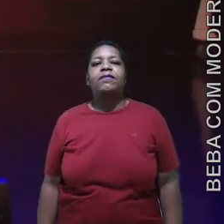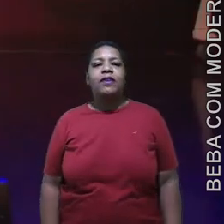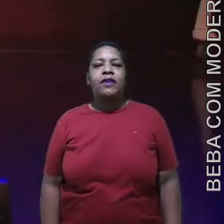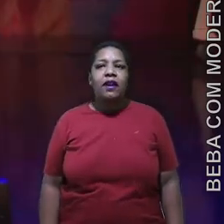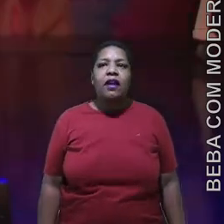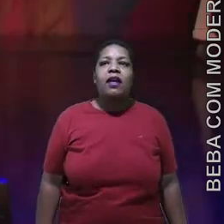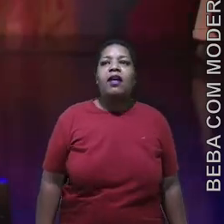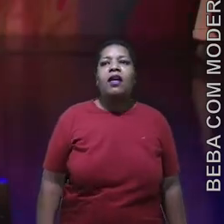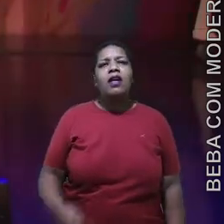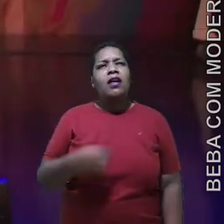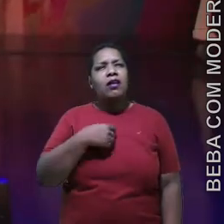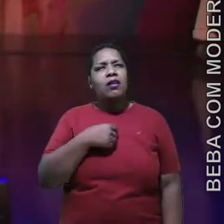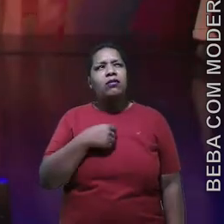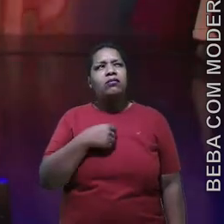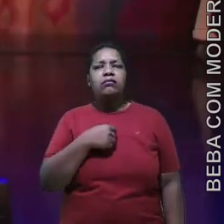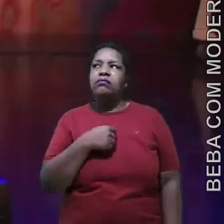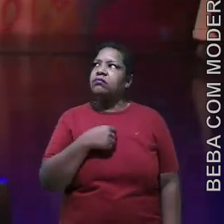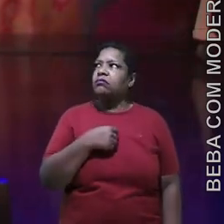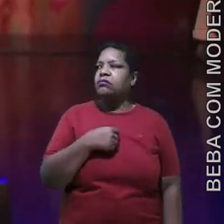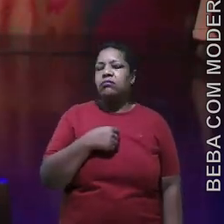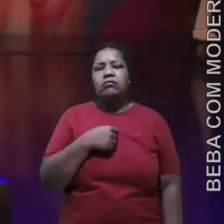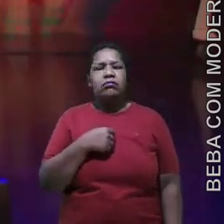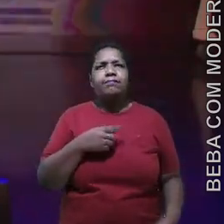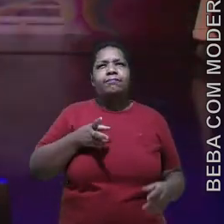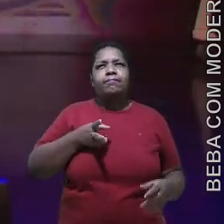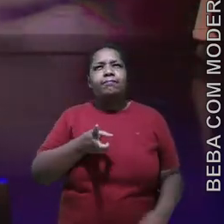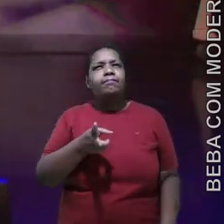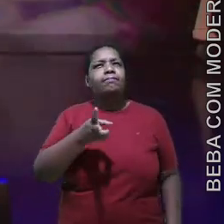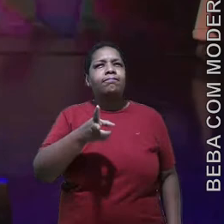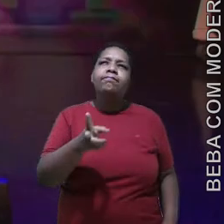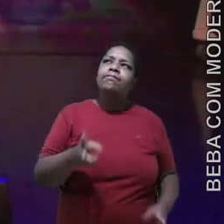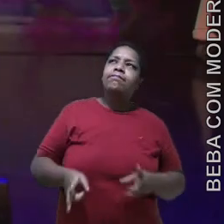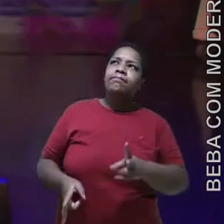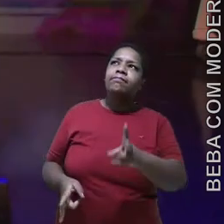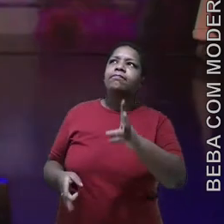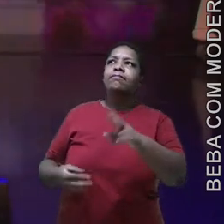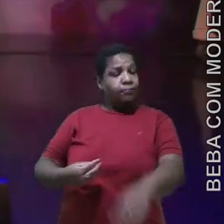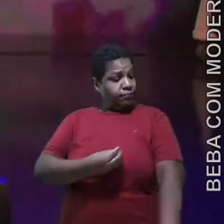Oi Lu vivo